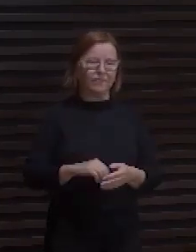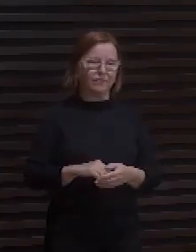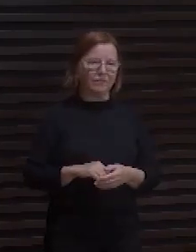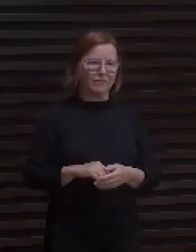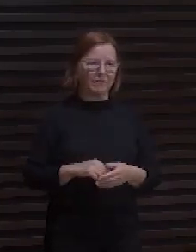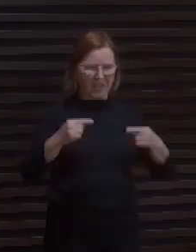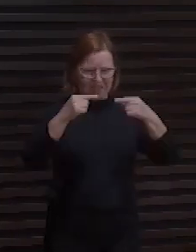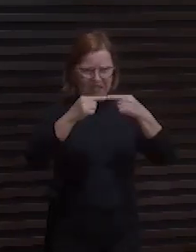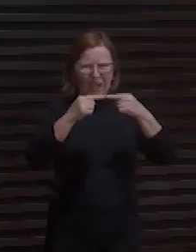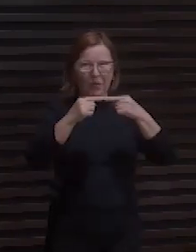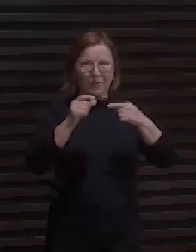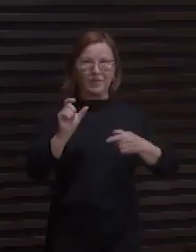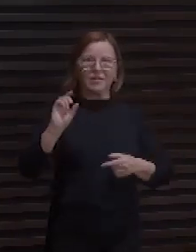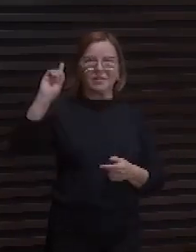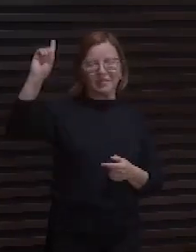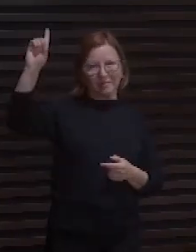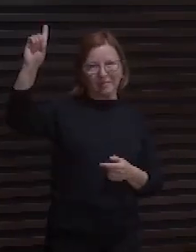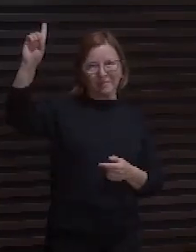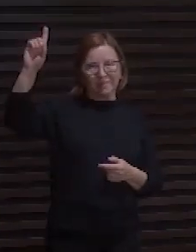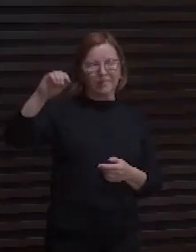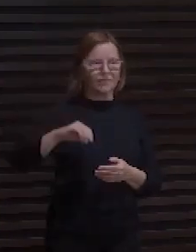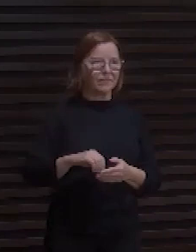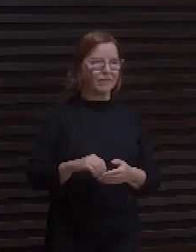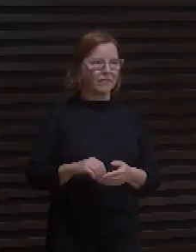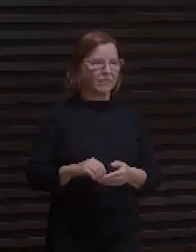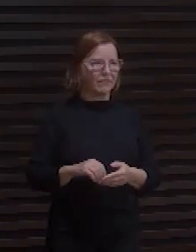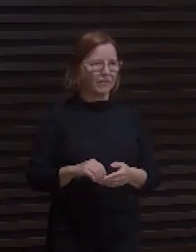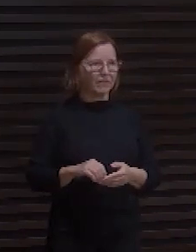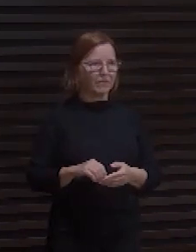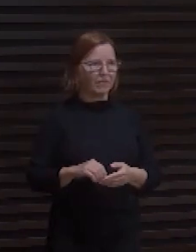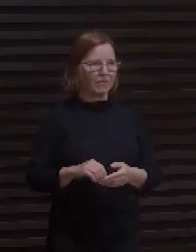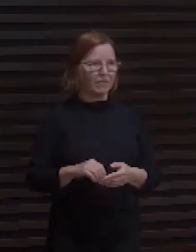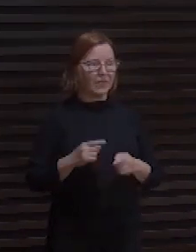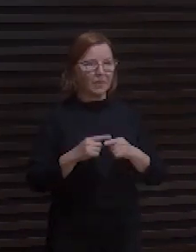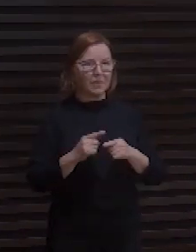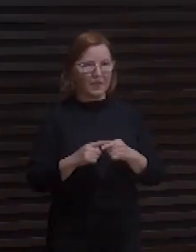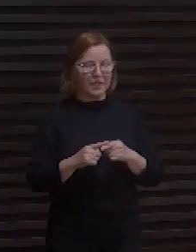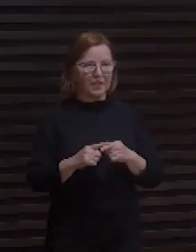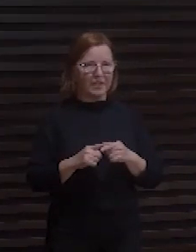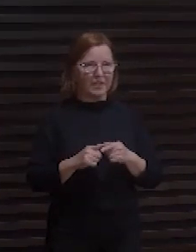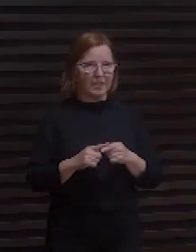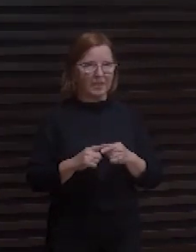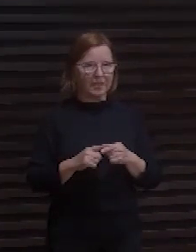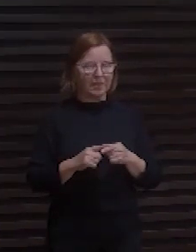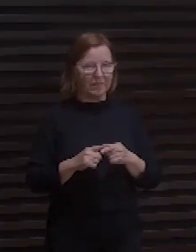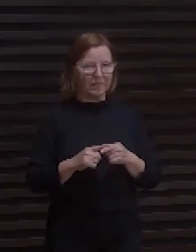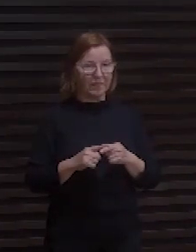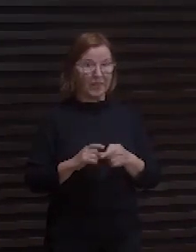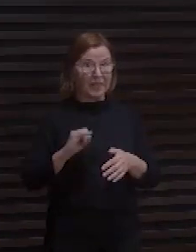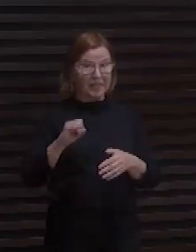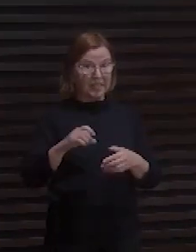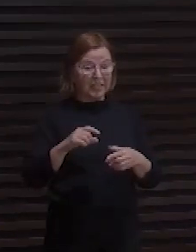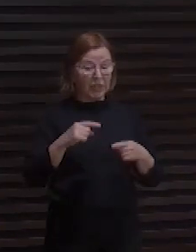está de acordo com a palavra de Deus? Porque nenhuma ação que seja contrário ao que a palavra de